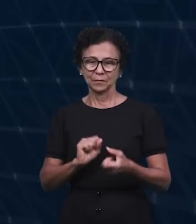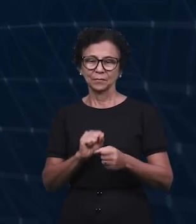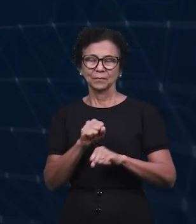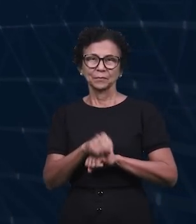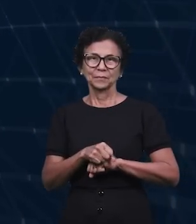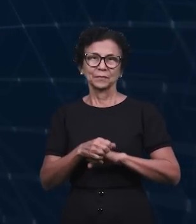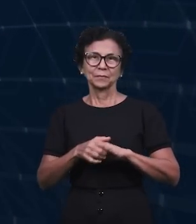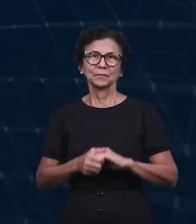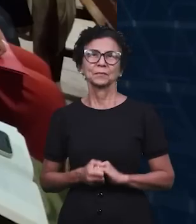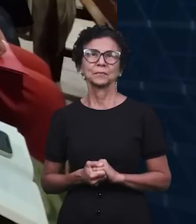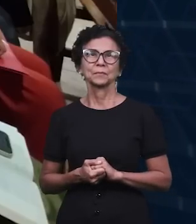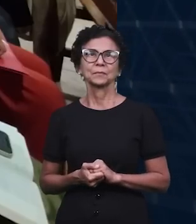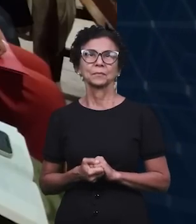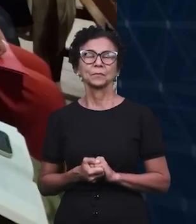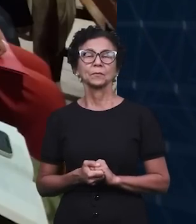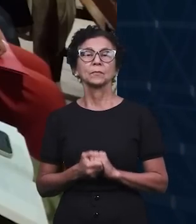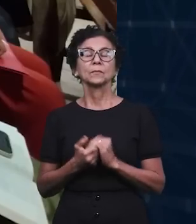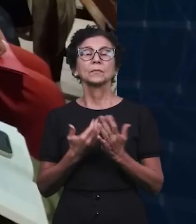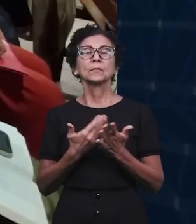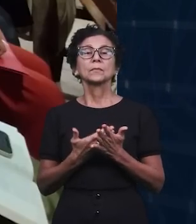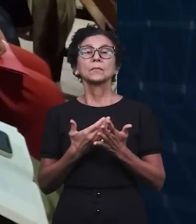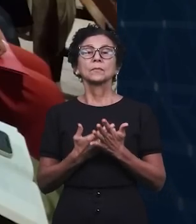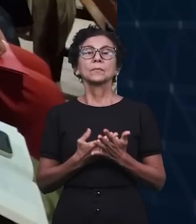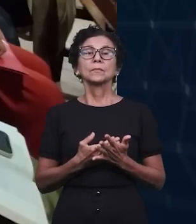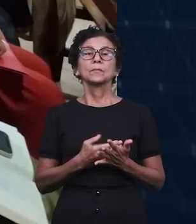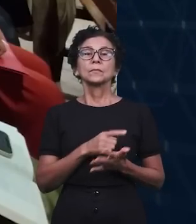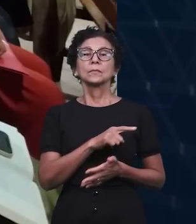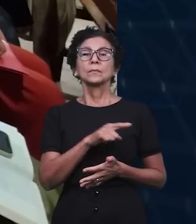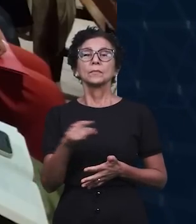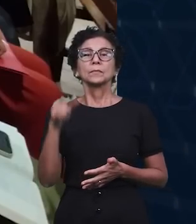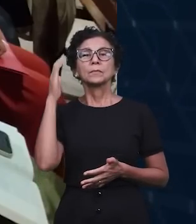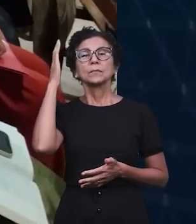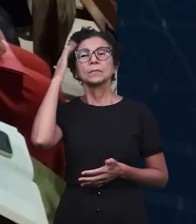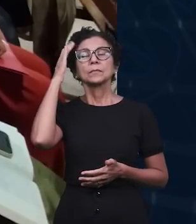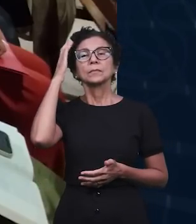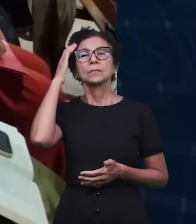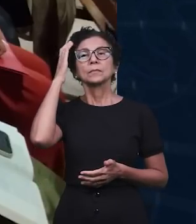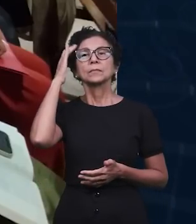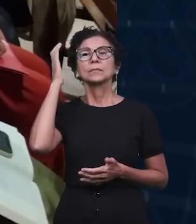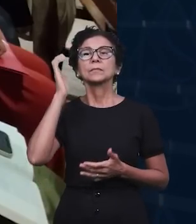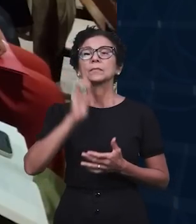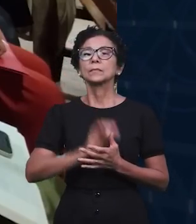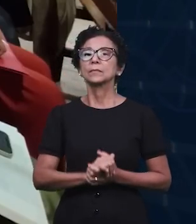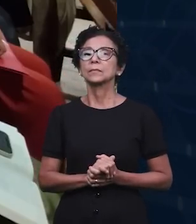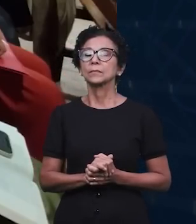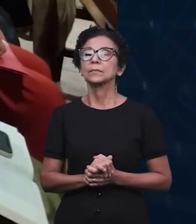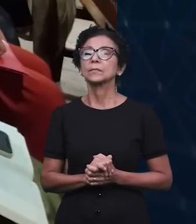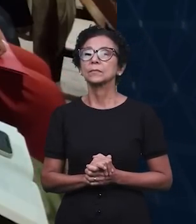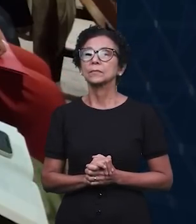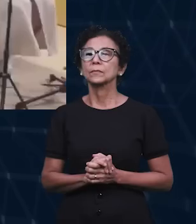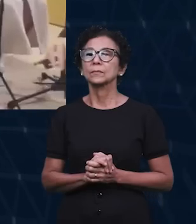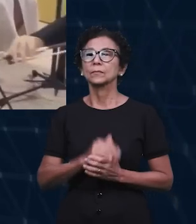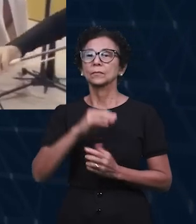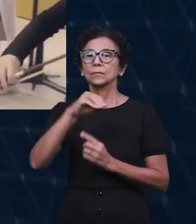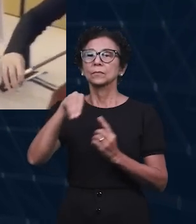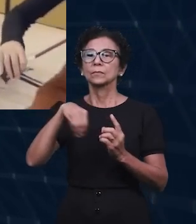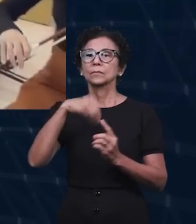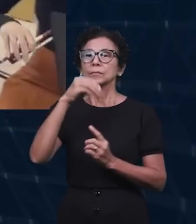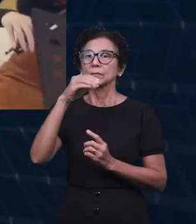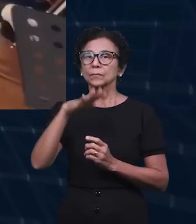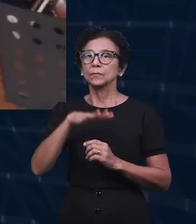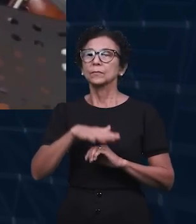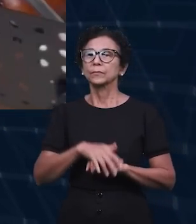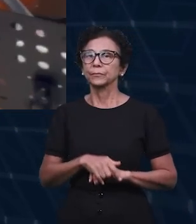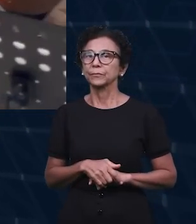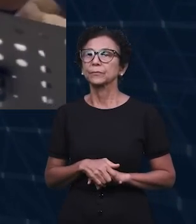foram ministradas a fim de conscientizar as classes a importância de estar em vigilância com as armas espirituais e com as